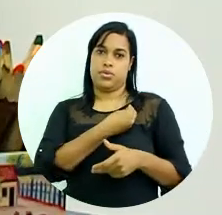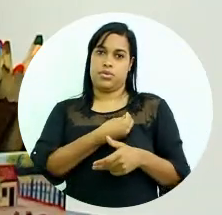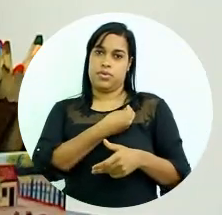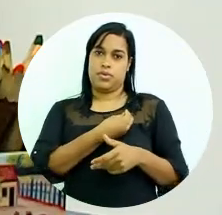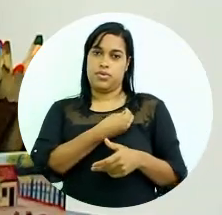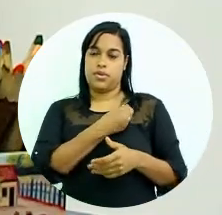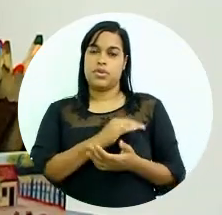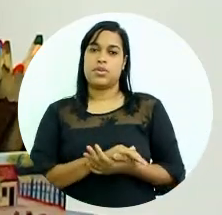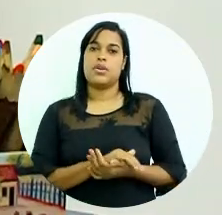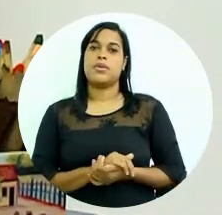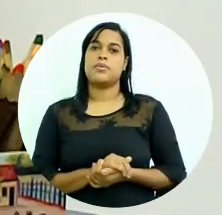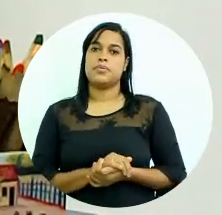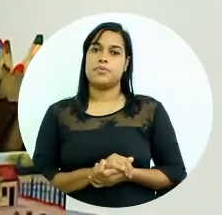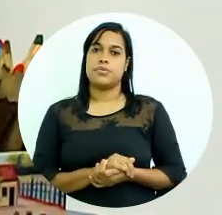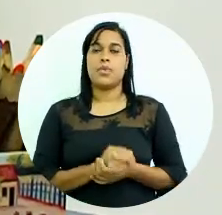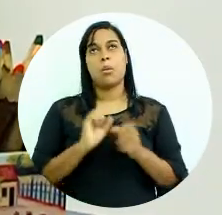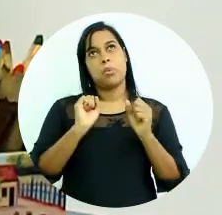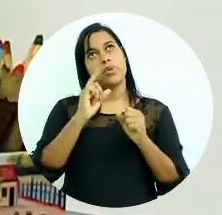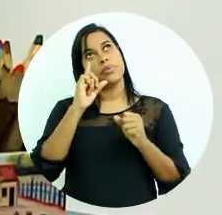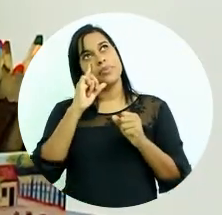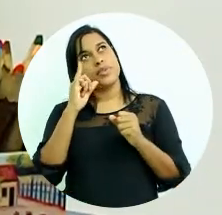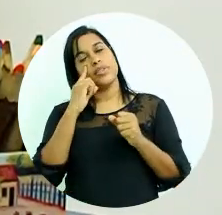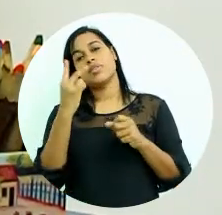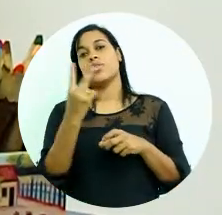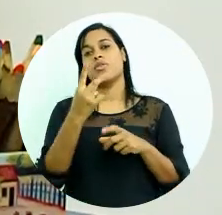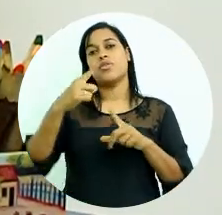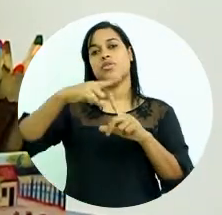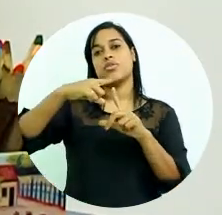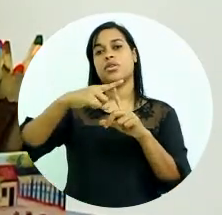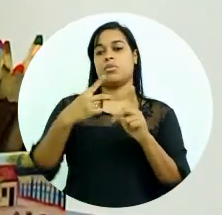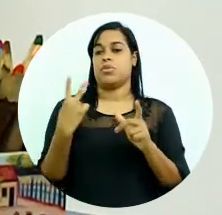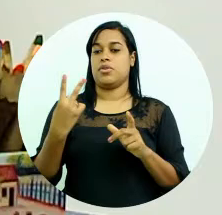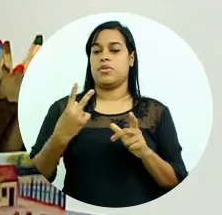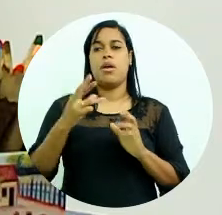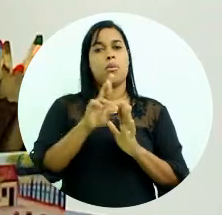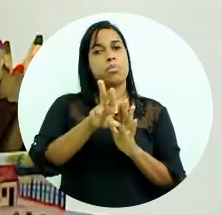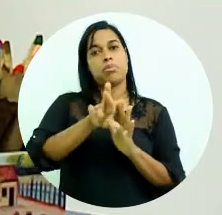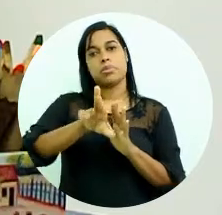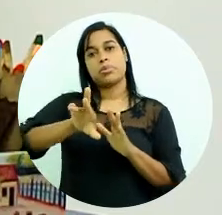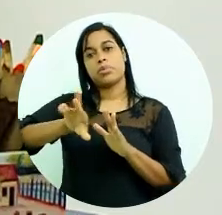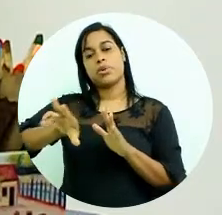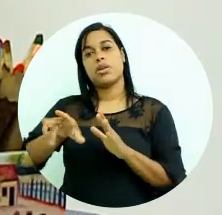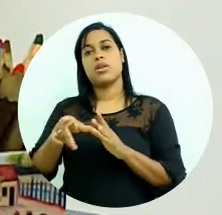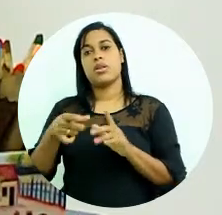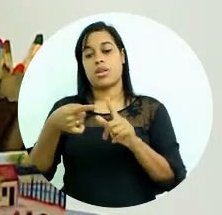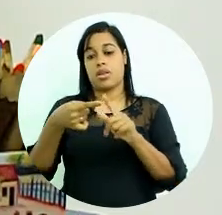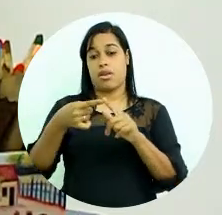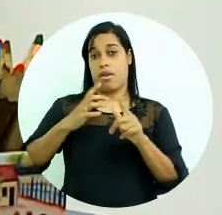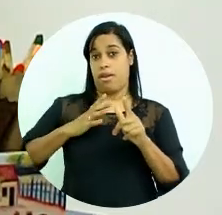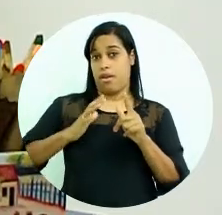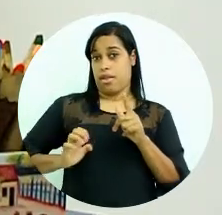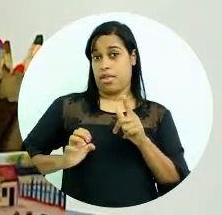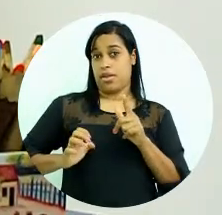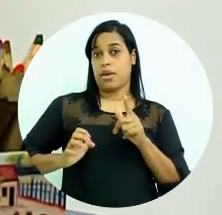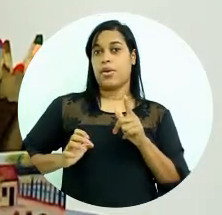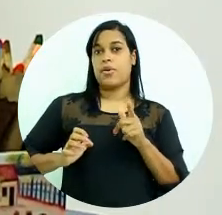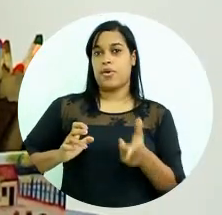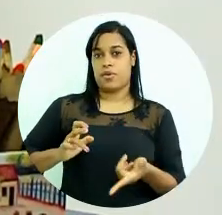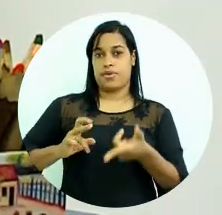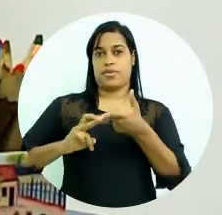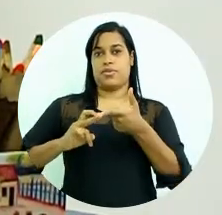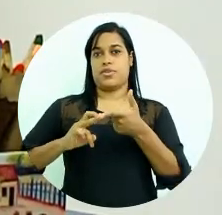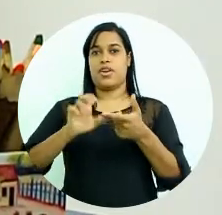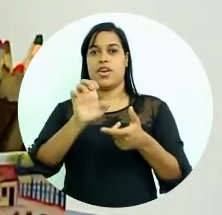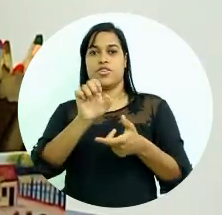nossa volta. Basicamente, a gente pode tratar de dois tipos de valores, entre outros, mas o valor ético e